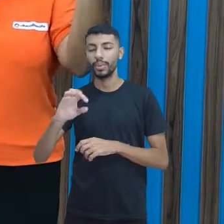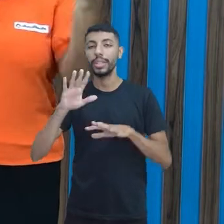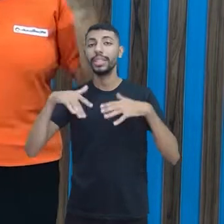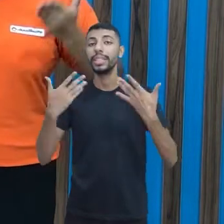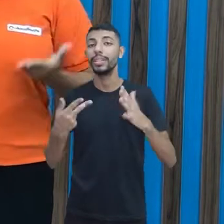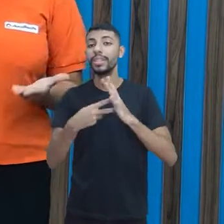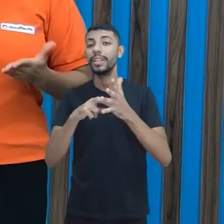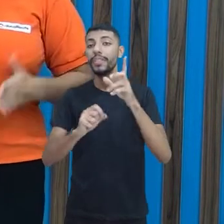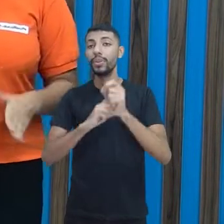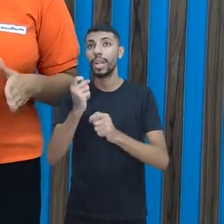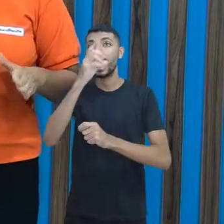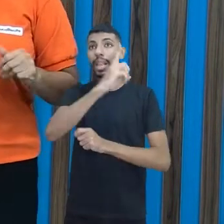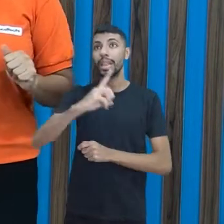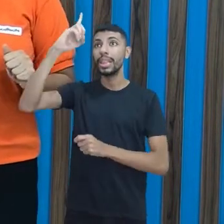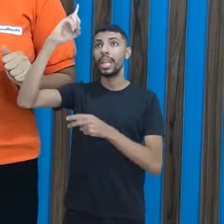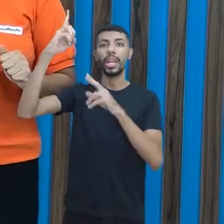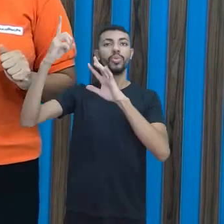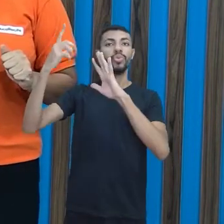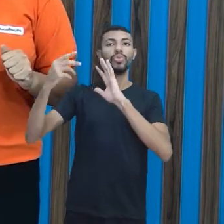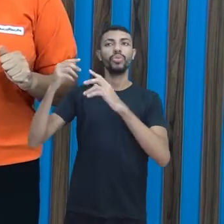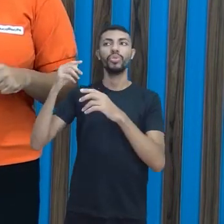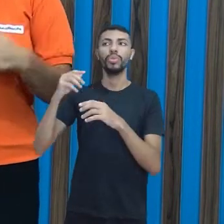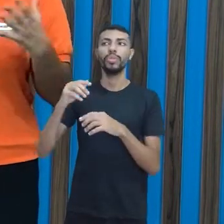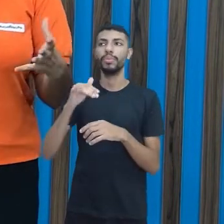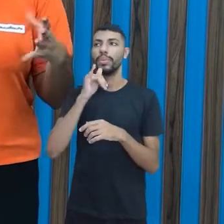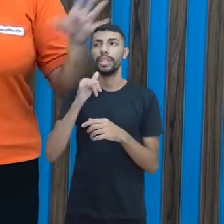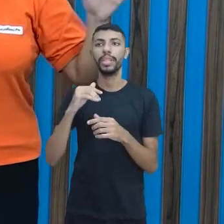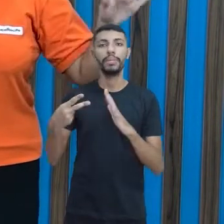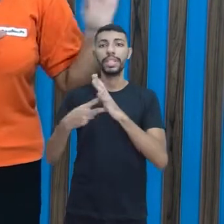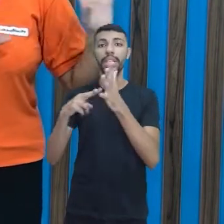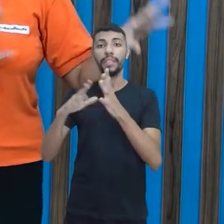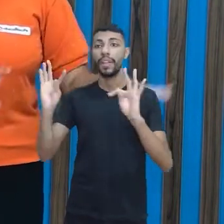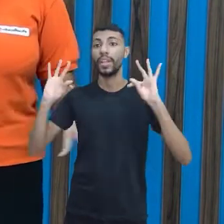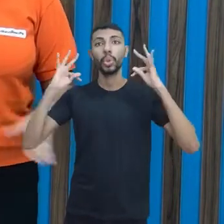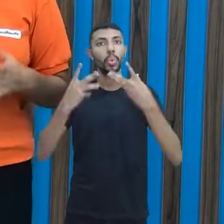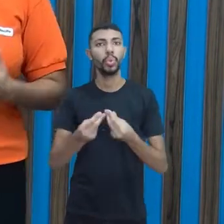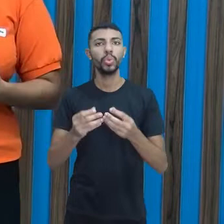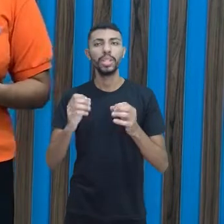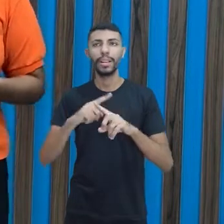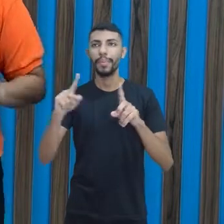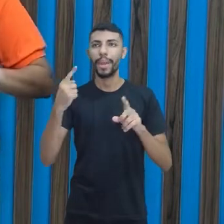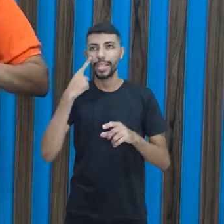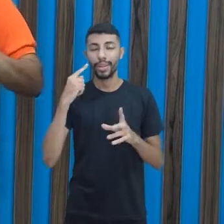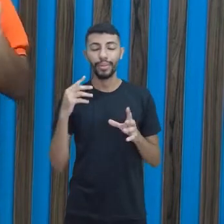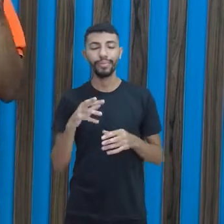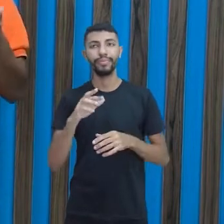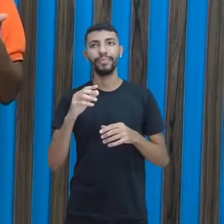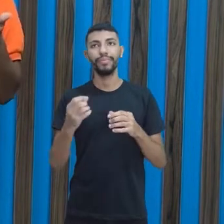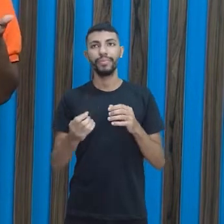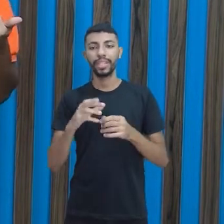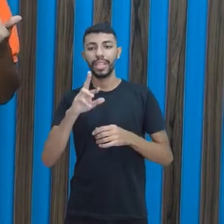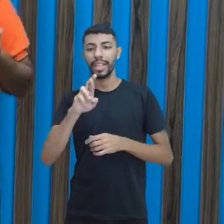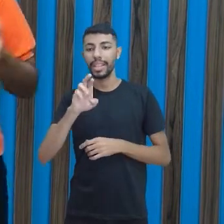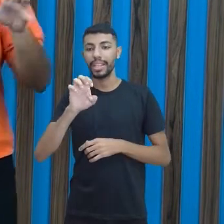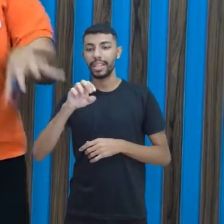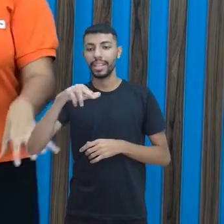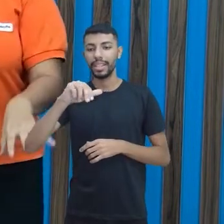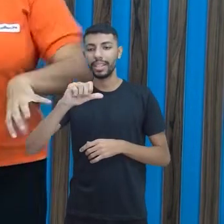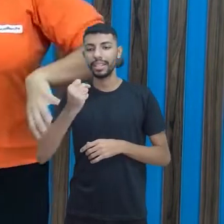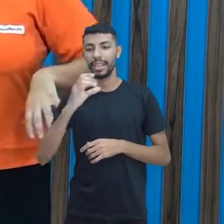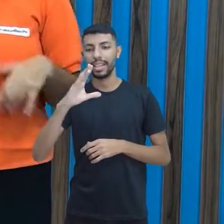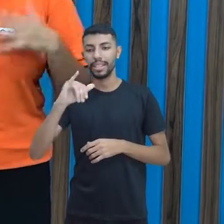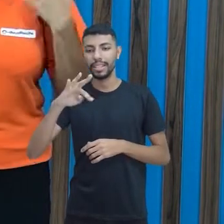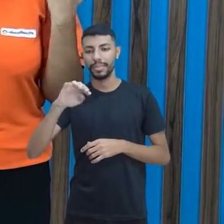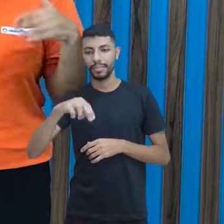a medida daquela, de tudo, enquanto que no Renascimento a gente tem essa troca, né? E aí, por isso